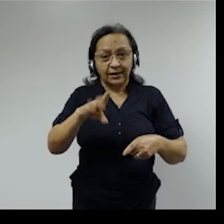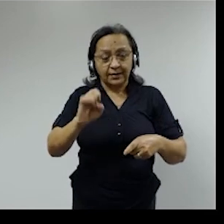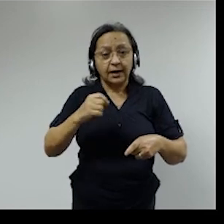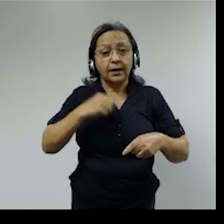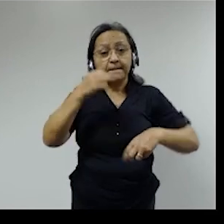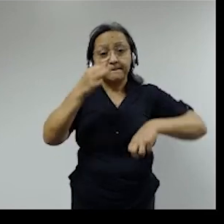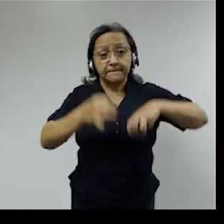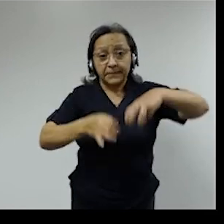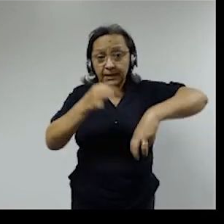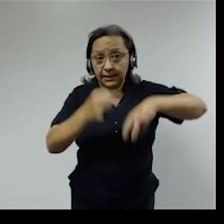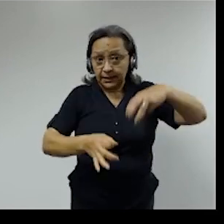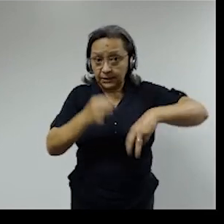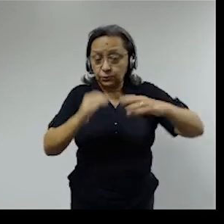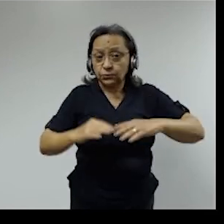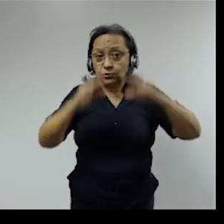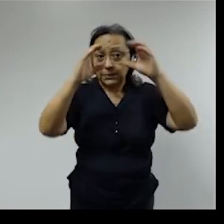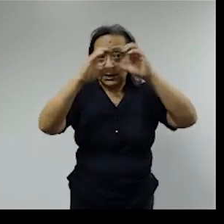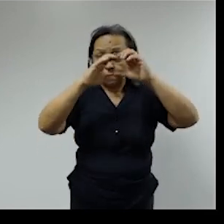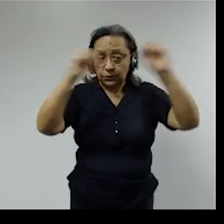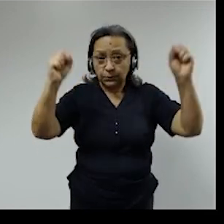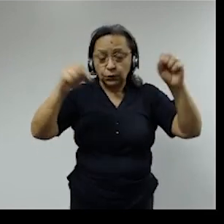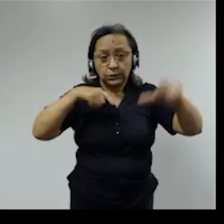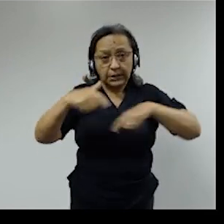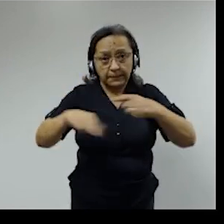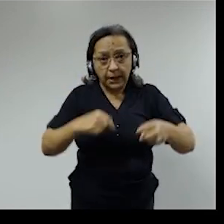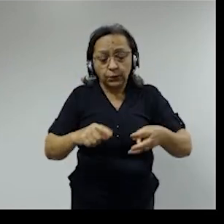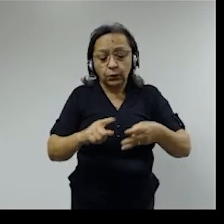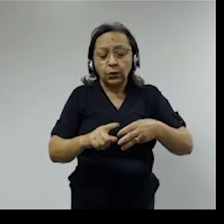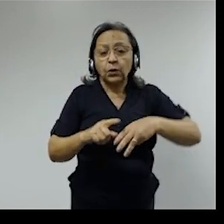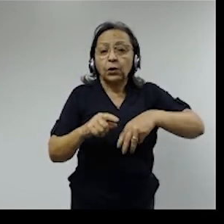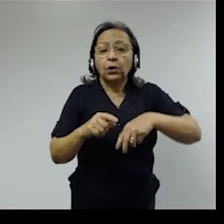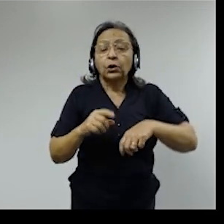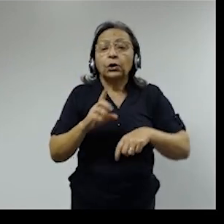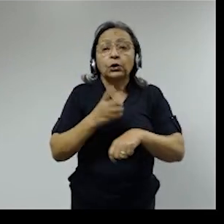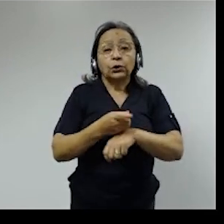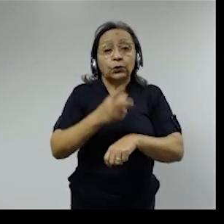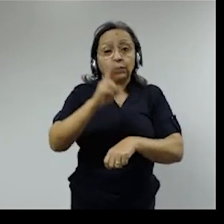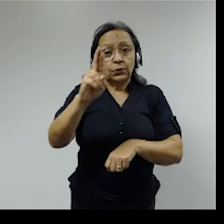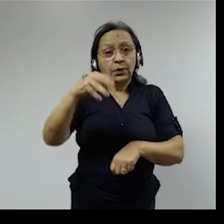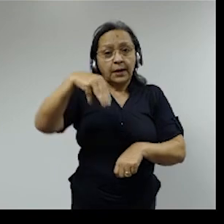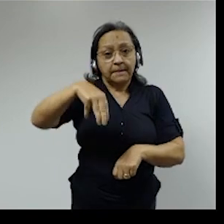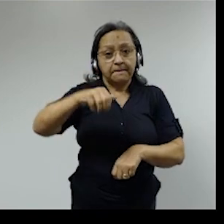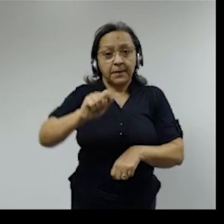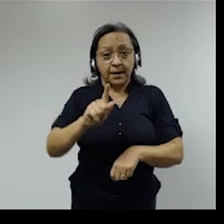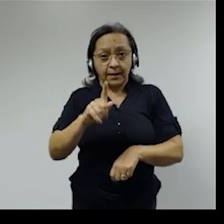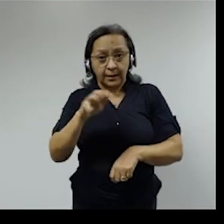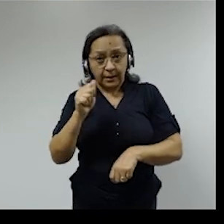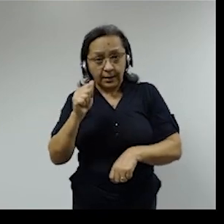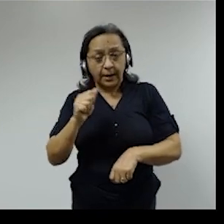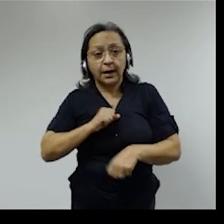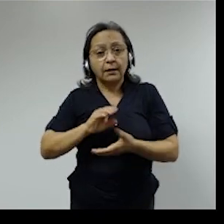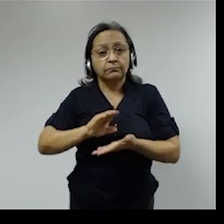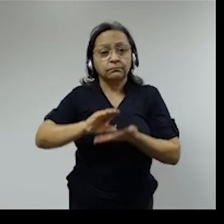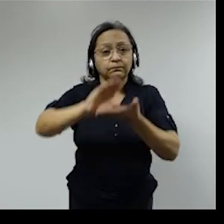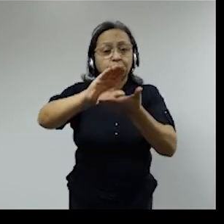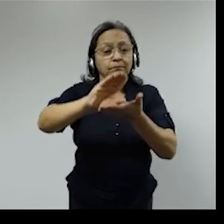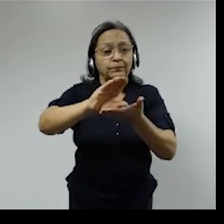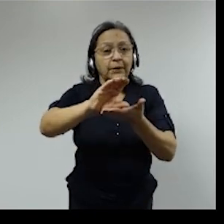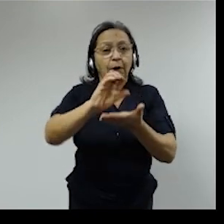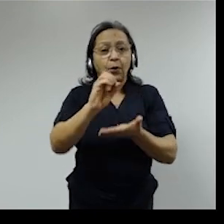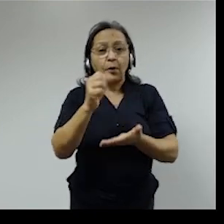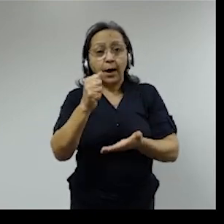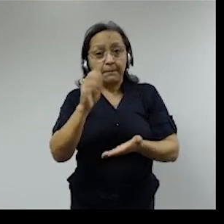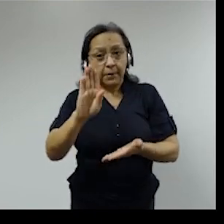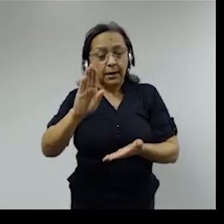ministro do Tribunal Superior do Trabalho; doutora Magda Ferreira de Souza, conselheira seccional da OAB do